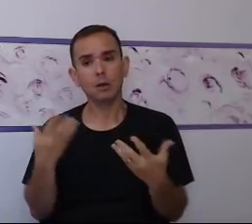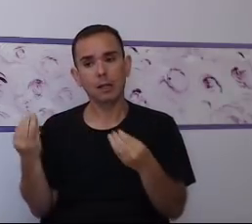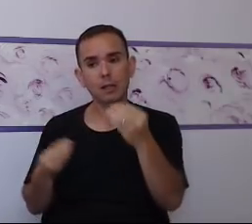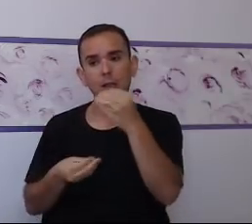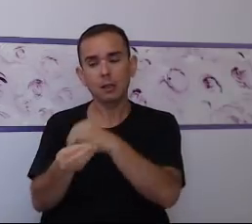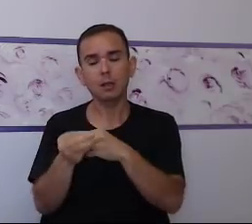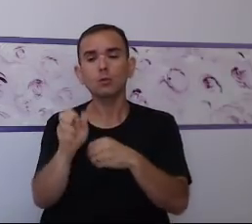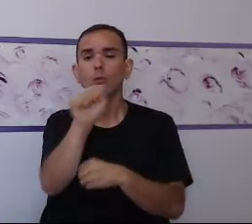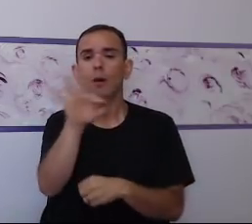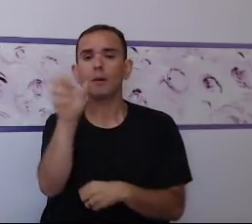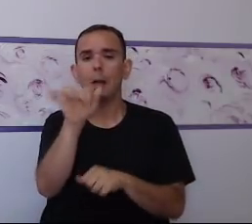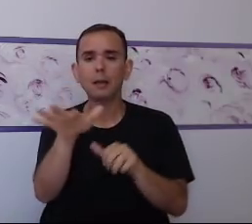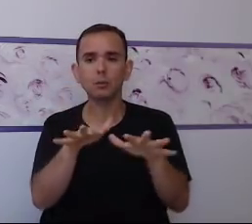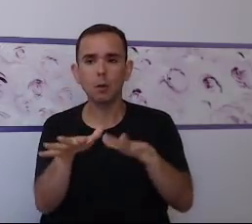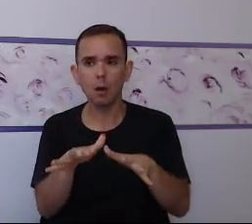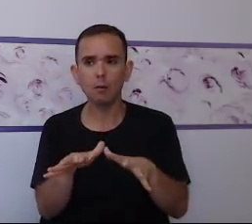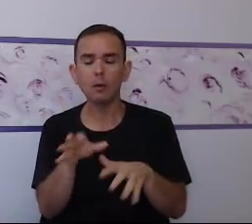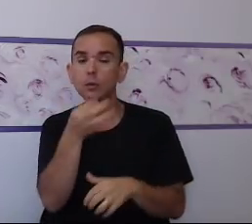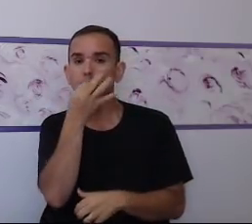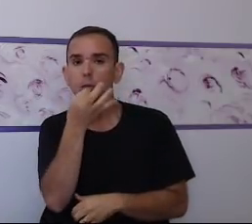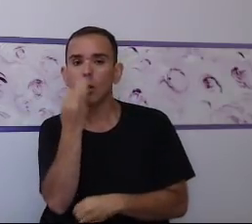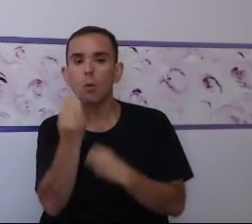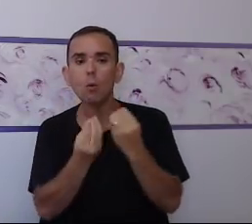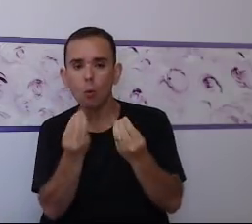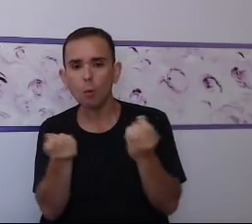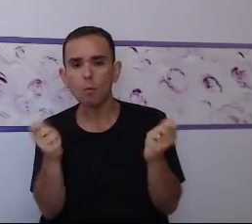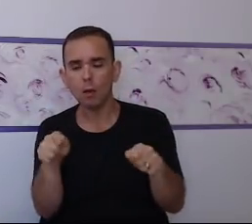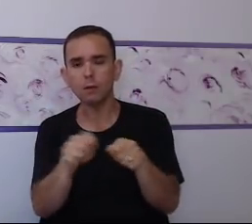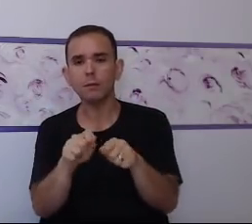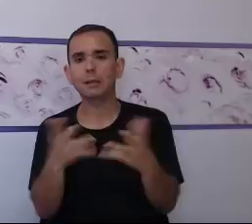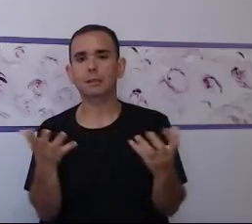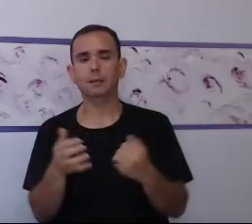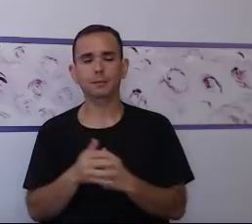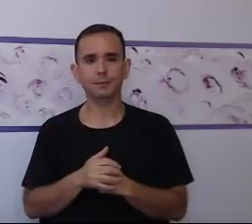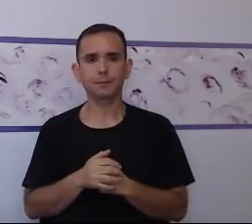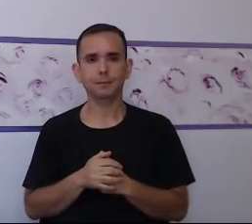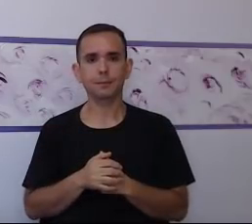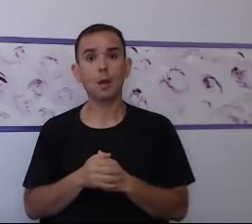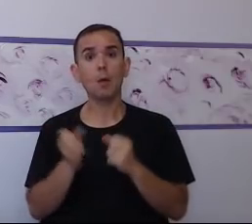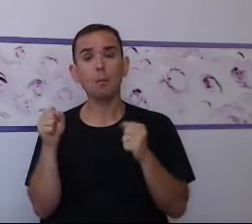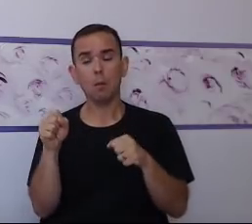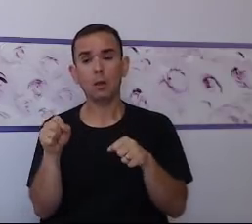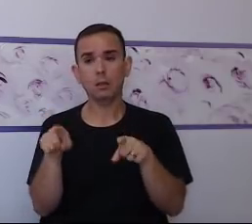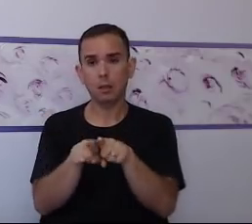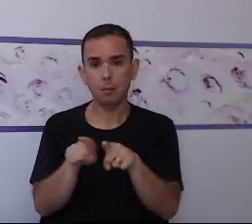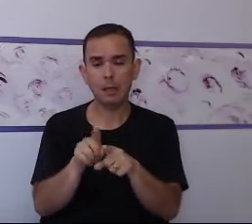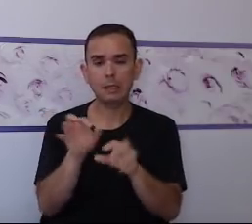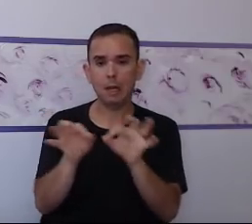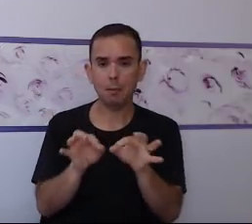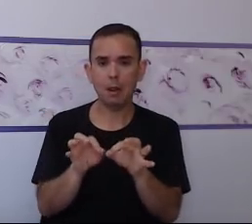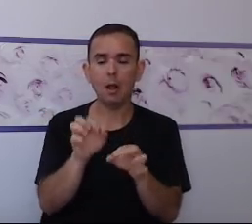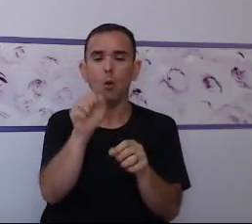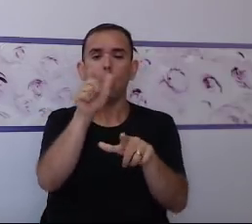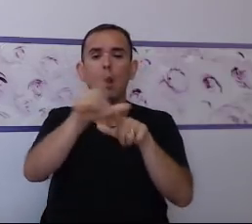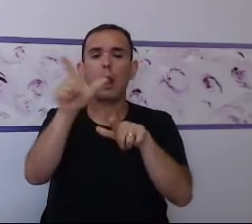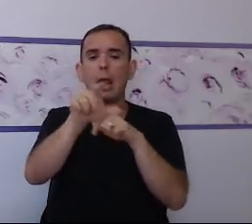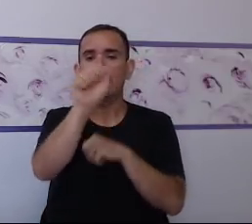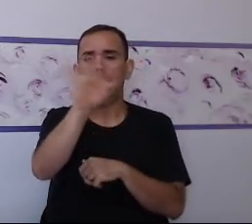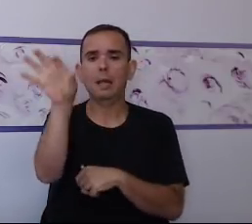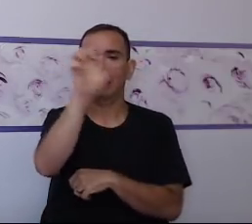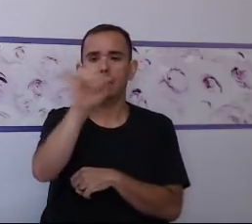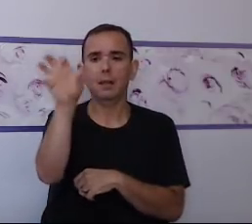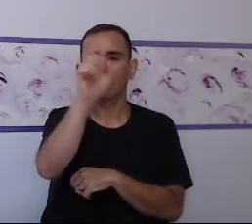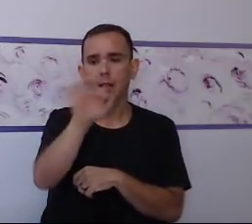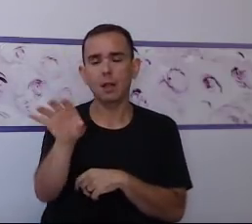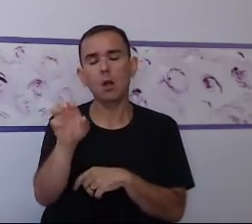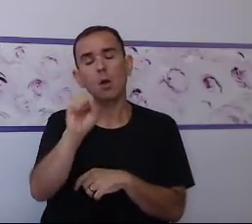alfabeto móvel e a sugestão de como está trabalhando esse alfabeto móvel. E aí a gente pode estar trabalhando ele tanto com letras, como a gente pode estar